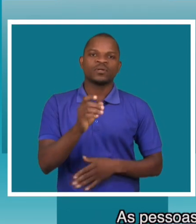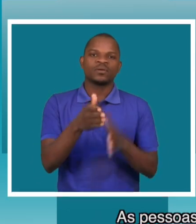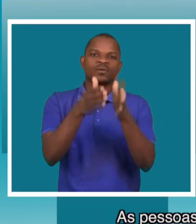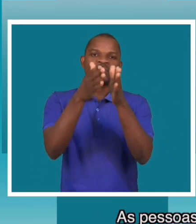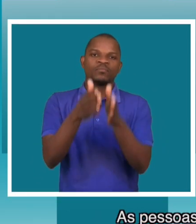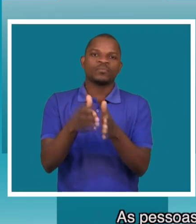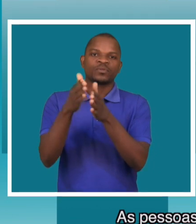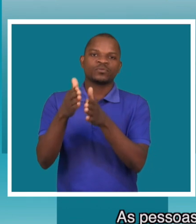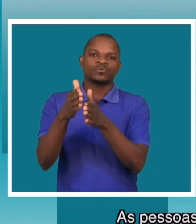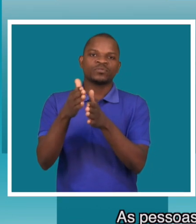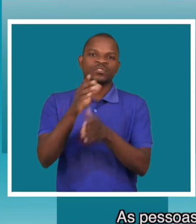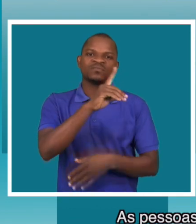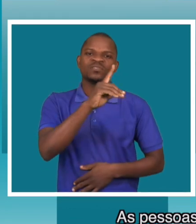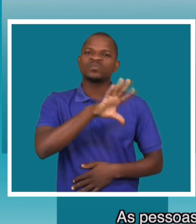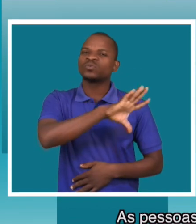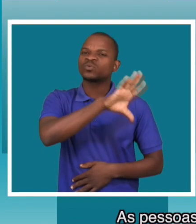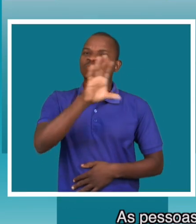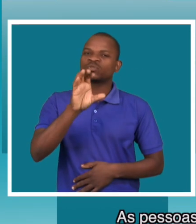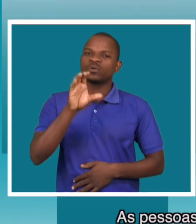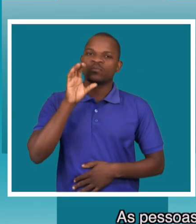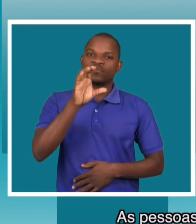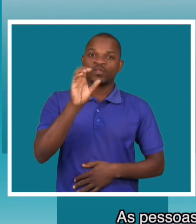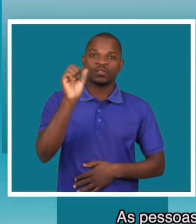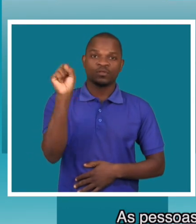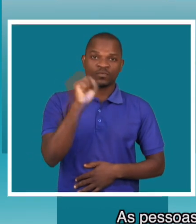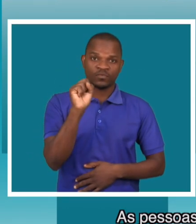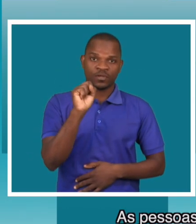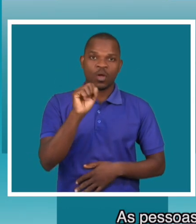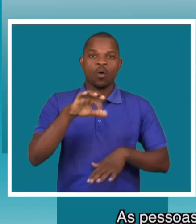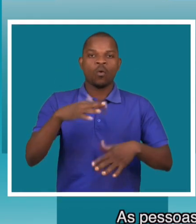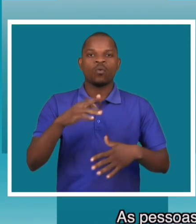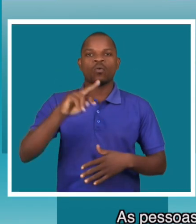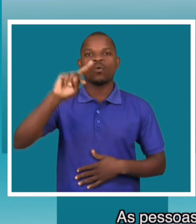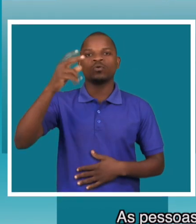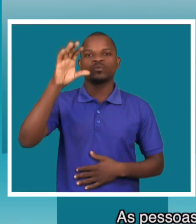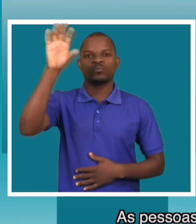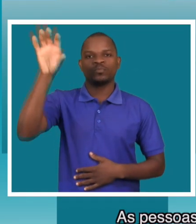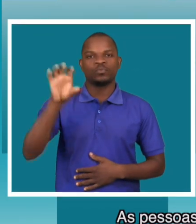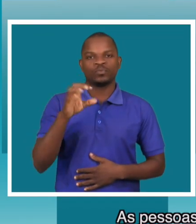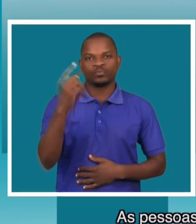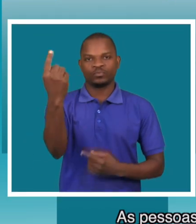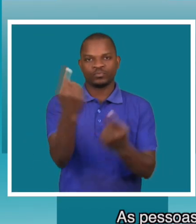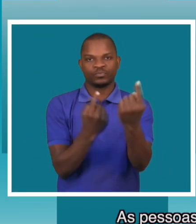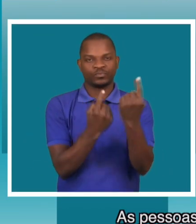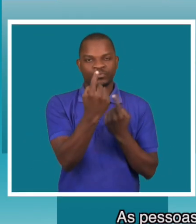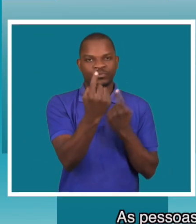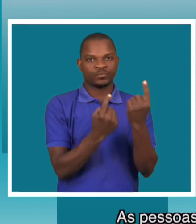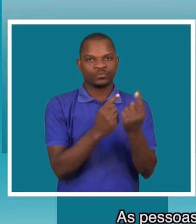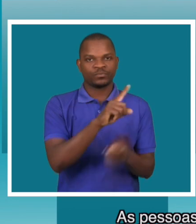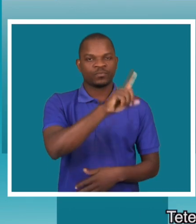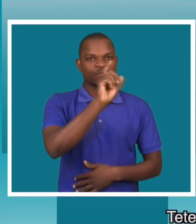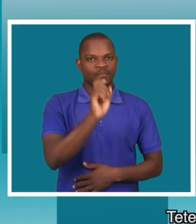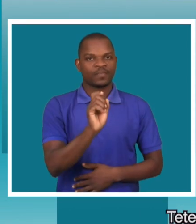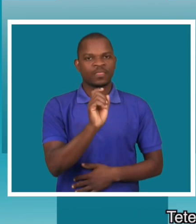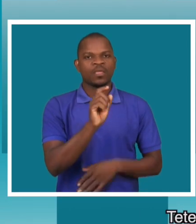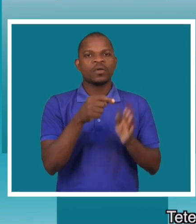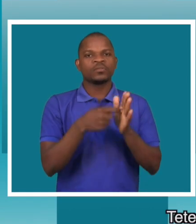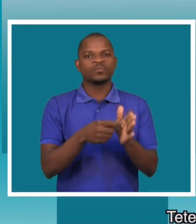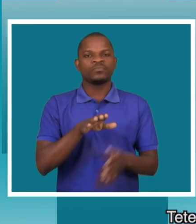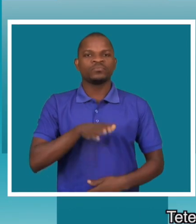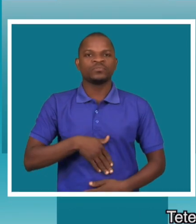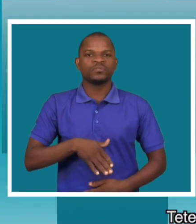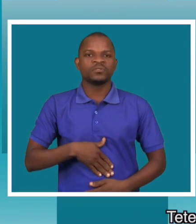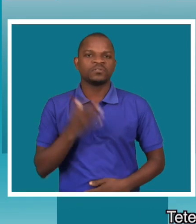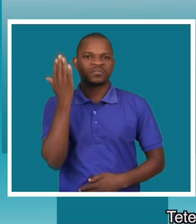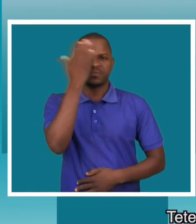são, naturalmente, todas da província de Sofala, ou recebem outras pessoas com deficiência a nível de outras províncias, Tete,